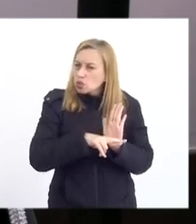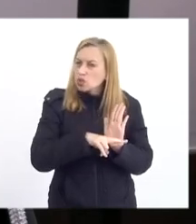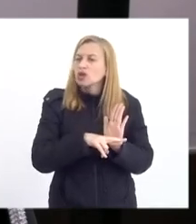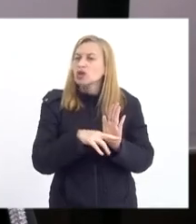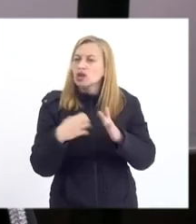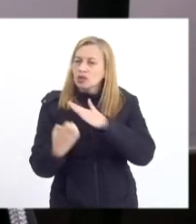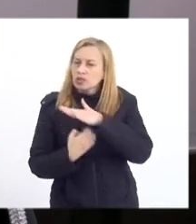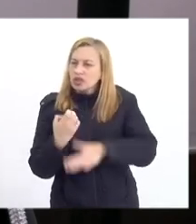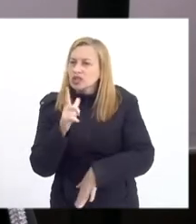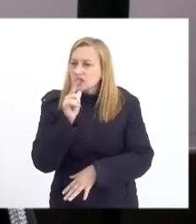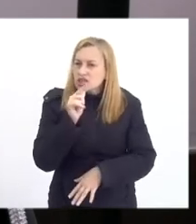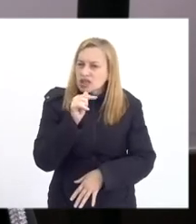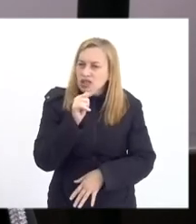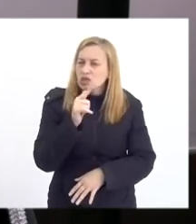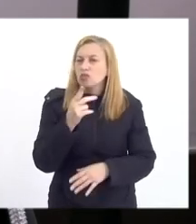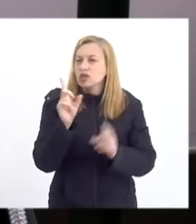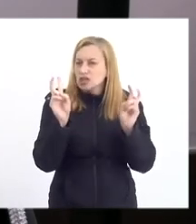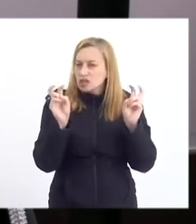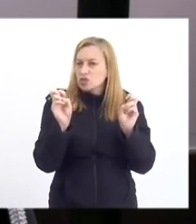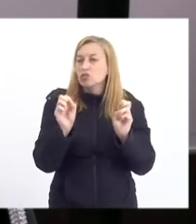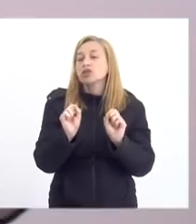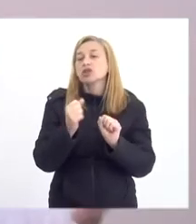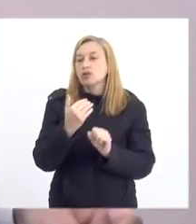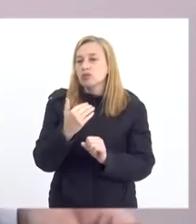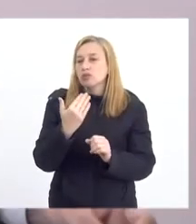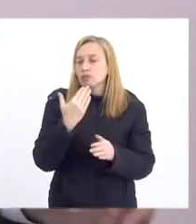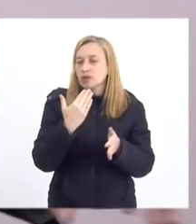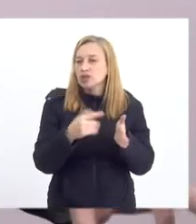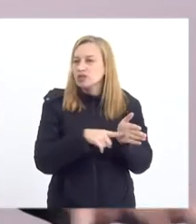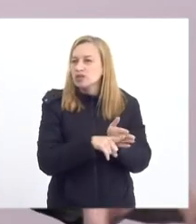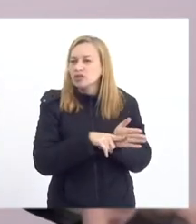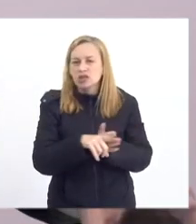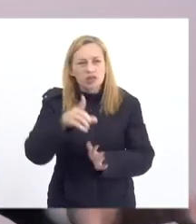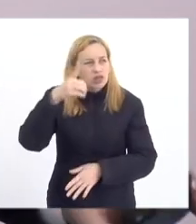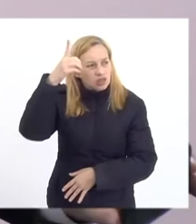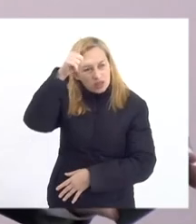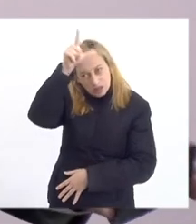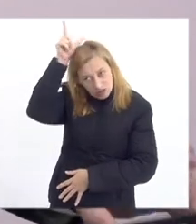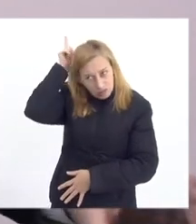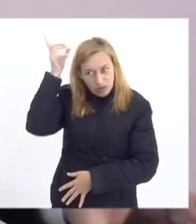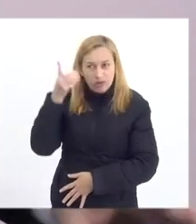SEDAI dispositivo sobre essa questão. Então, vistas, deputado Luiz Paulo, concedido.